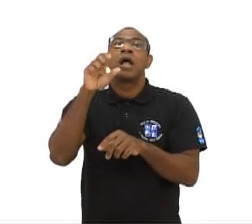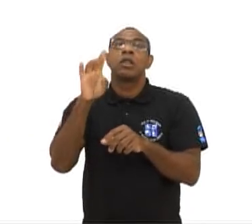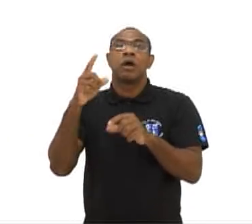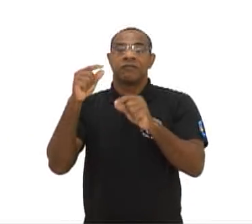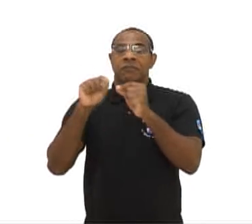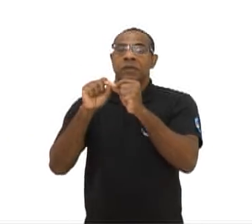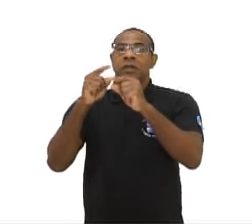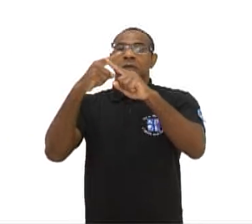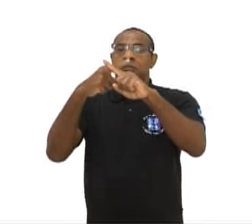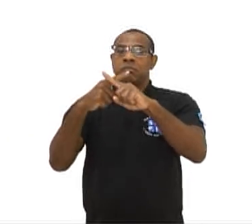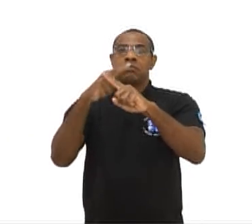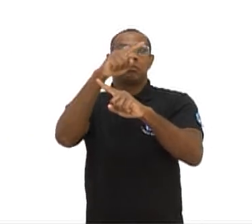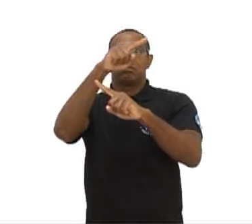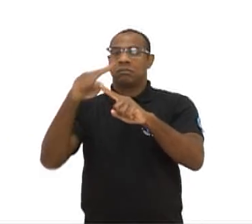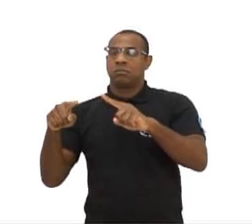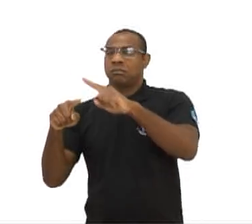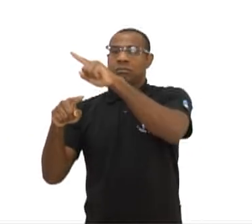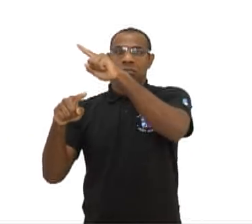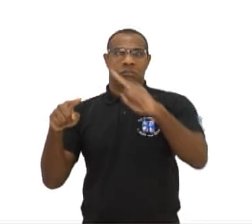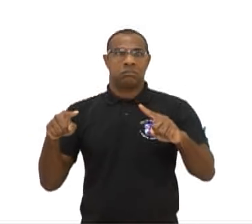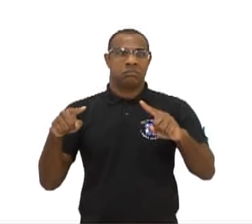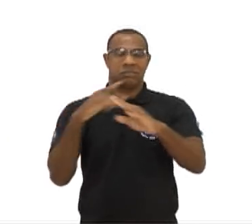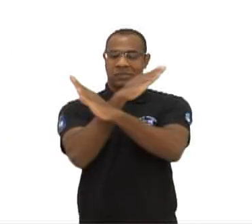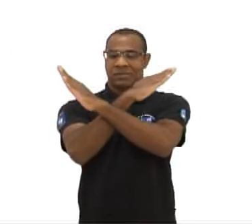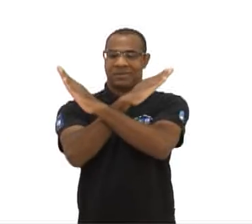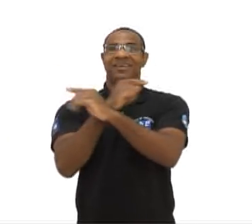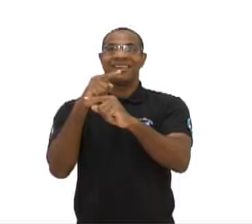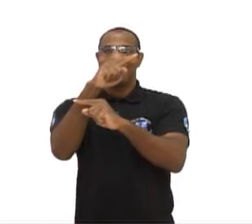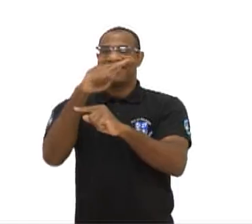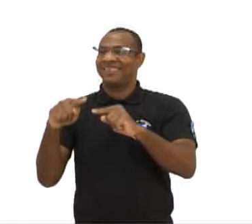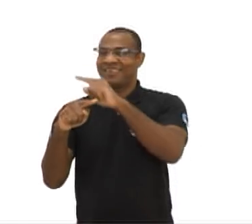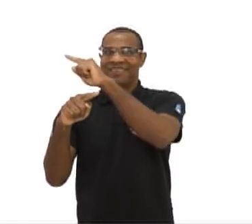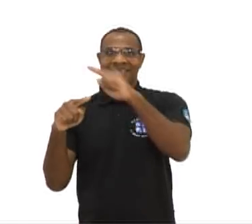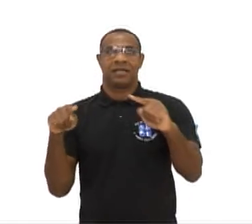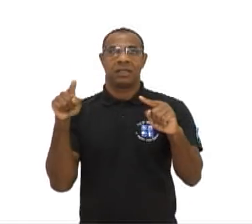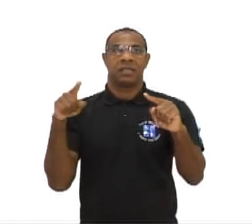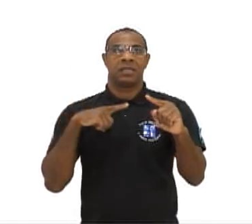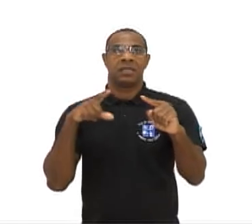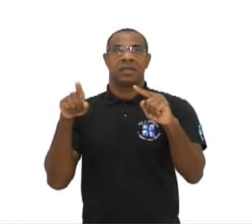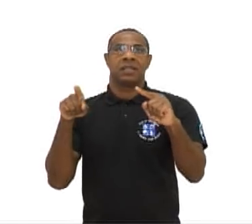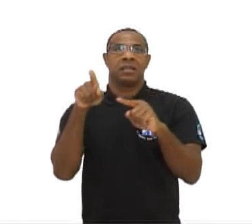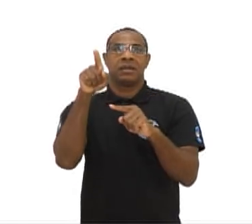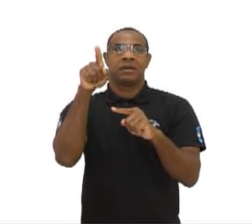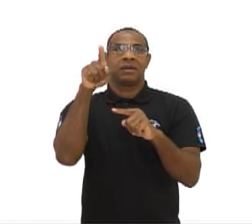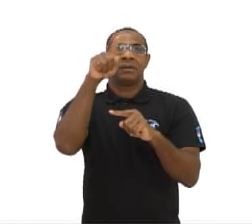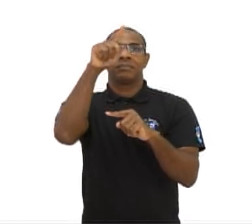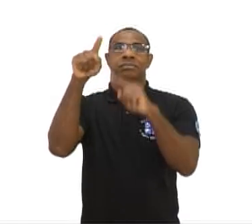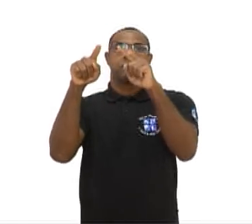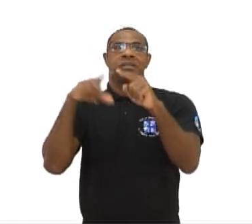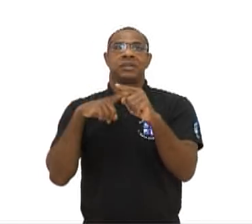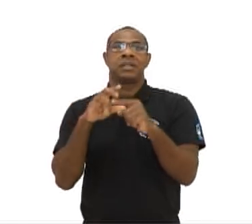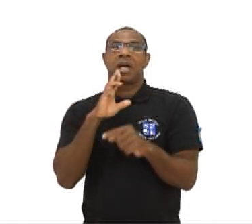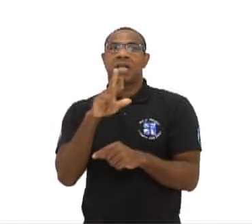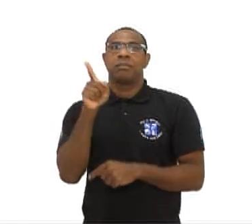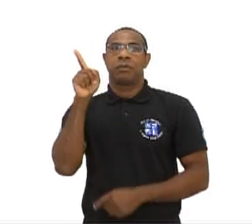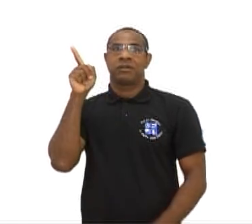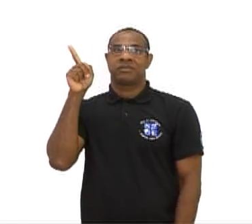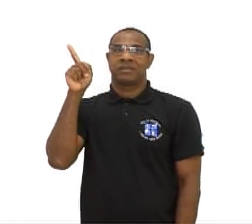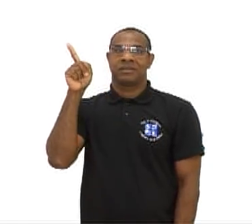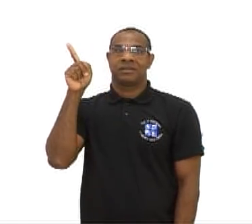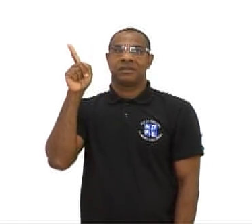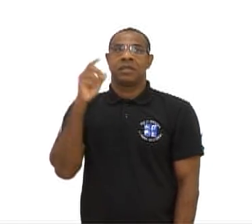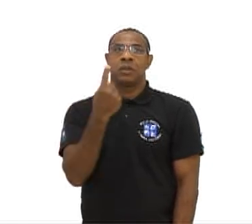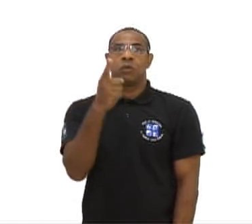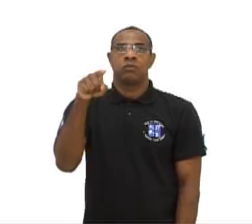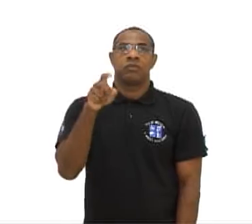bonito. Né? Multipliquei cruzado aqui. Eu tenho 1,51 igual a 20. Faço